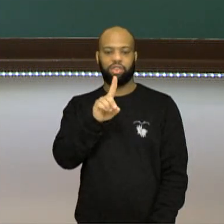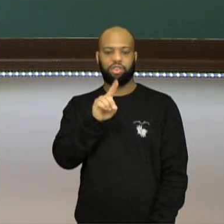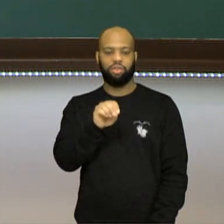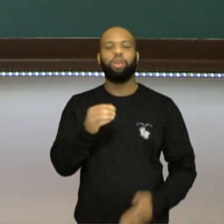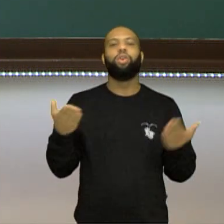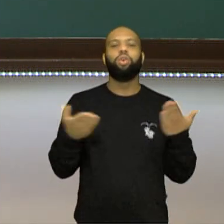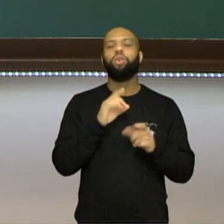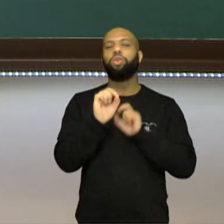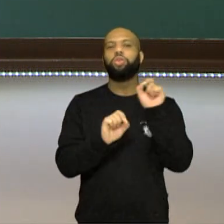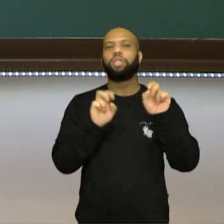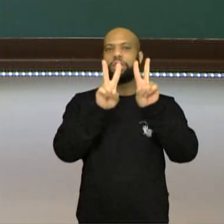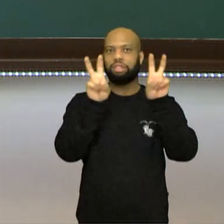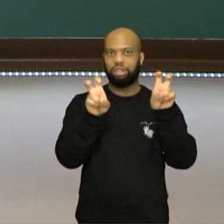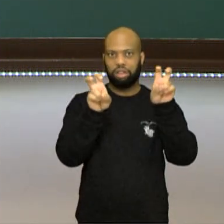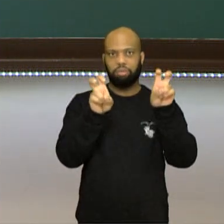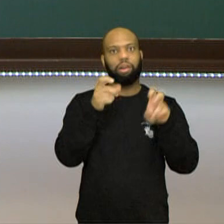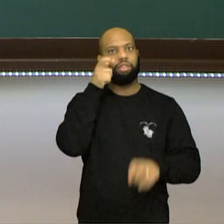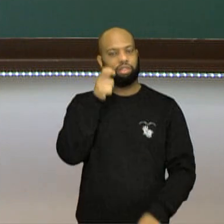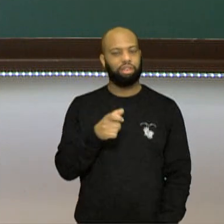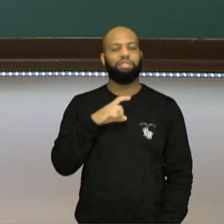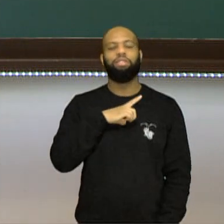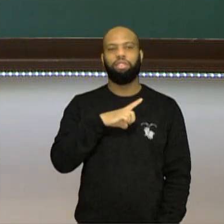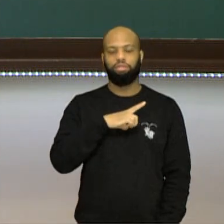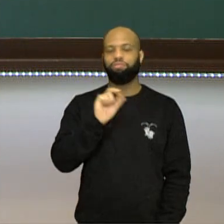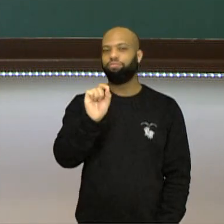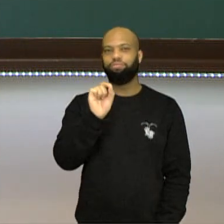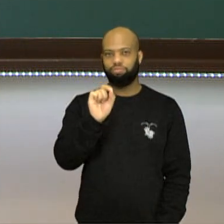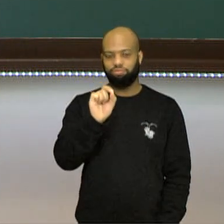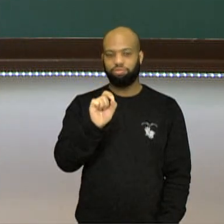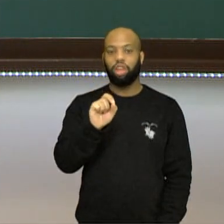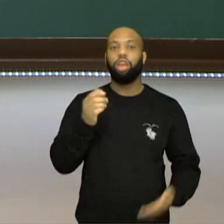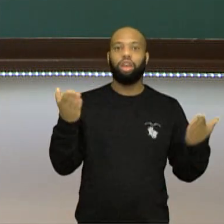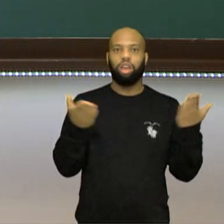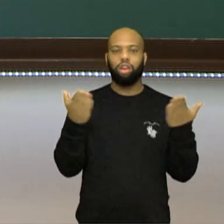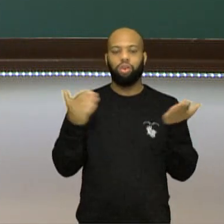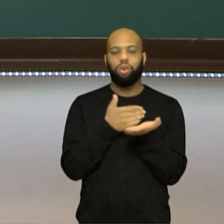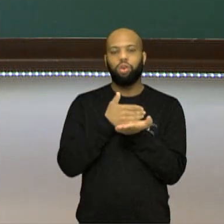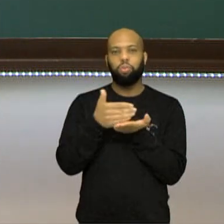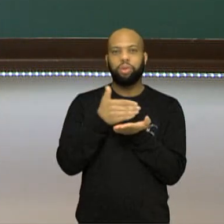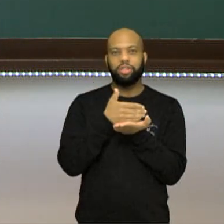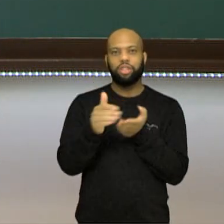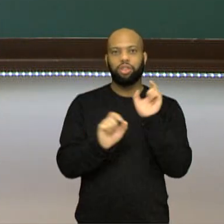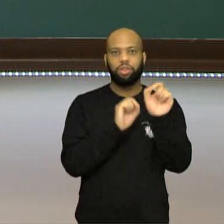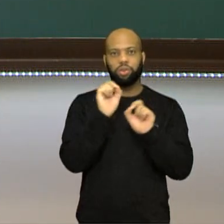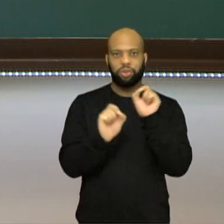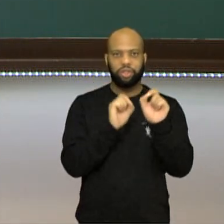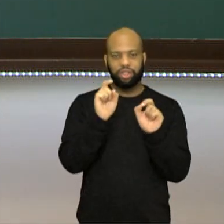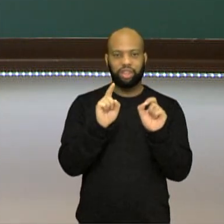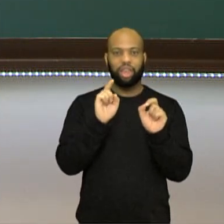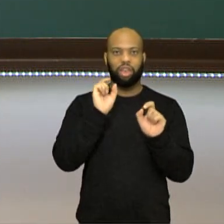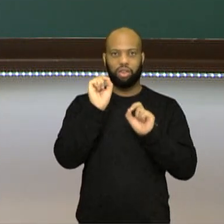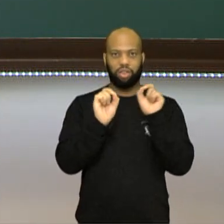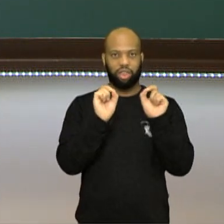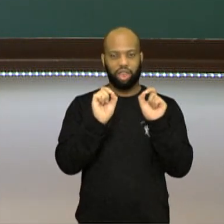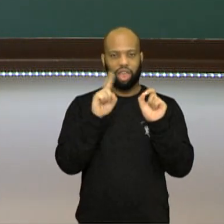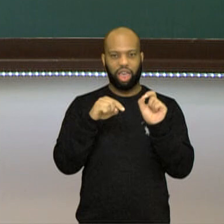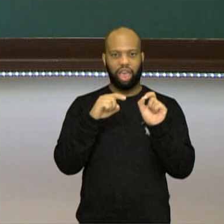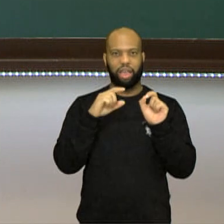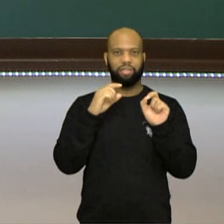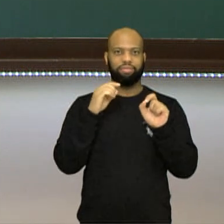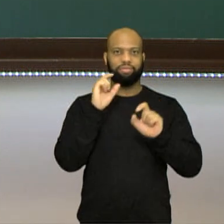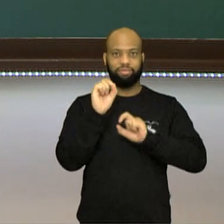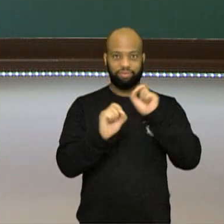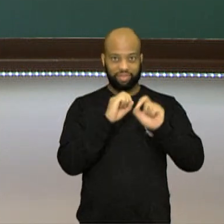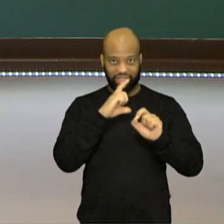vamos falar de uma temática muito interessante. A gente está entrando agora na chamada alta idade